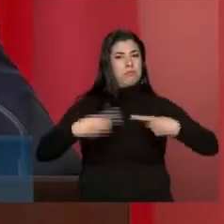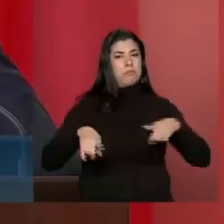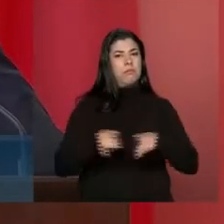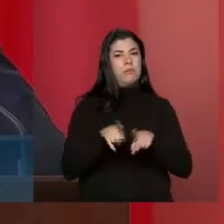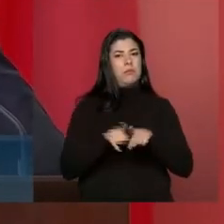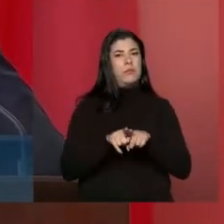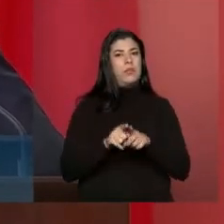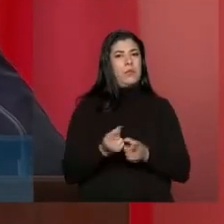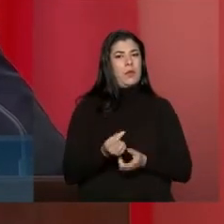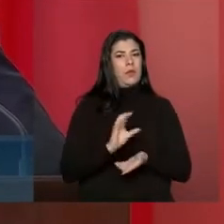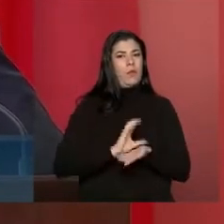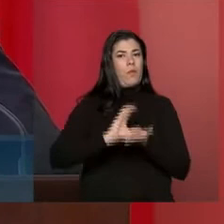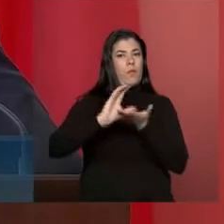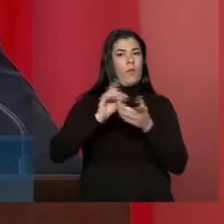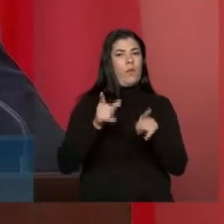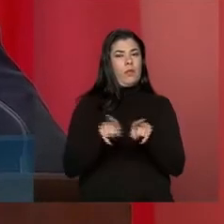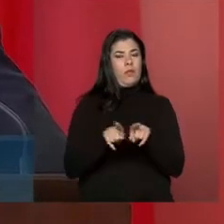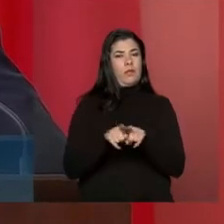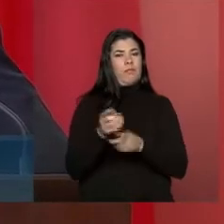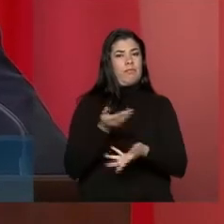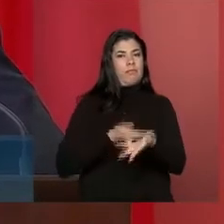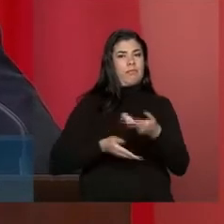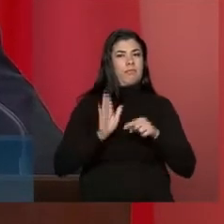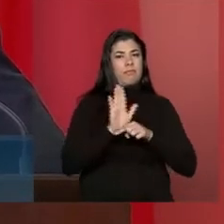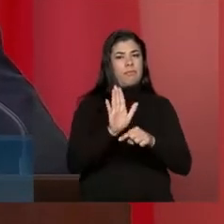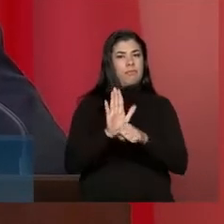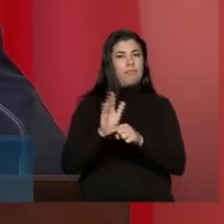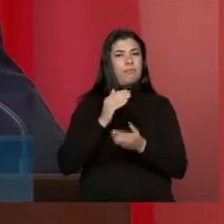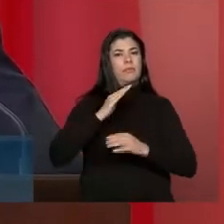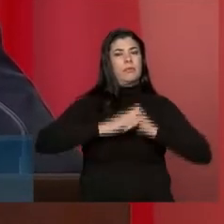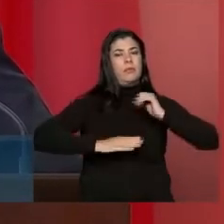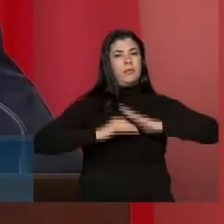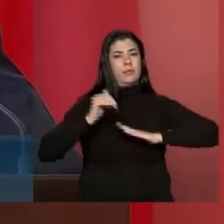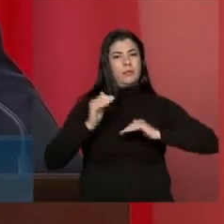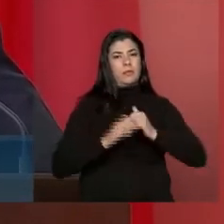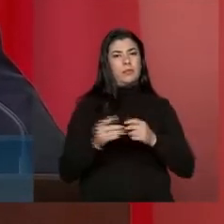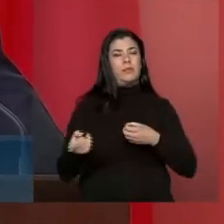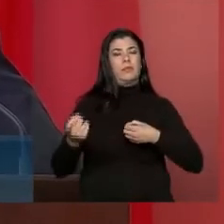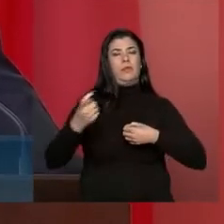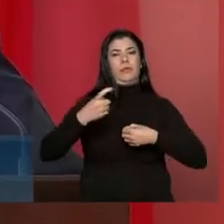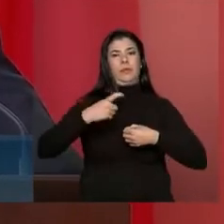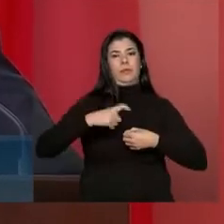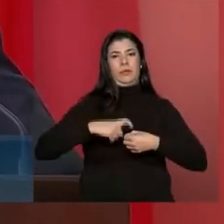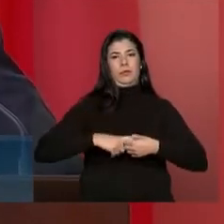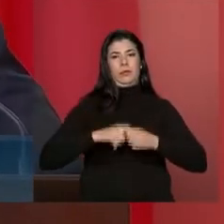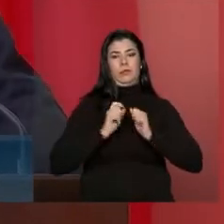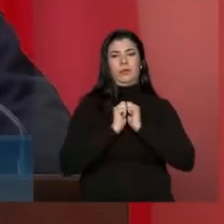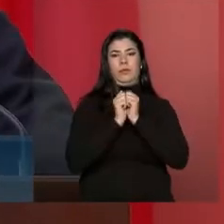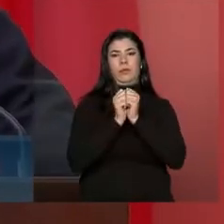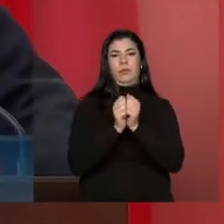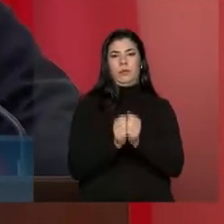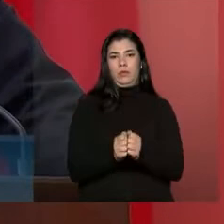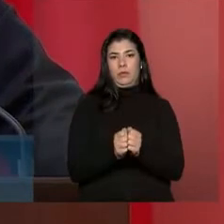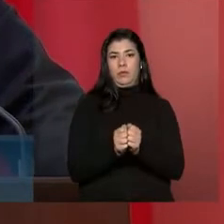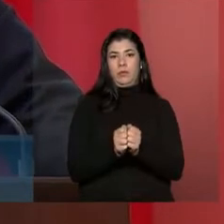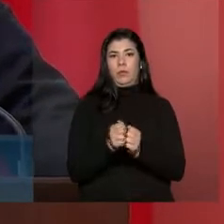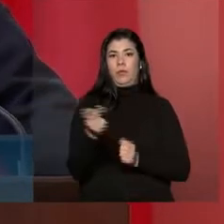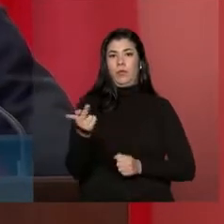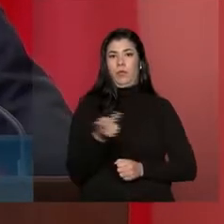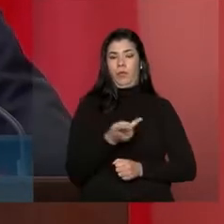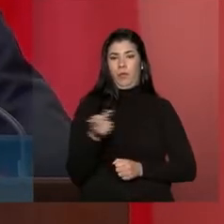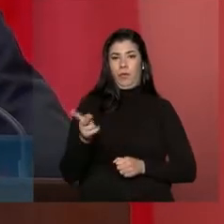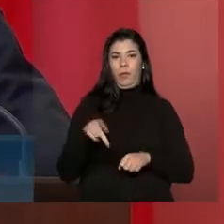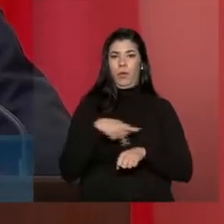mais capitais e para servir diretamente a iniciativas de cooperações entre as duas